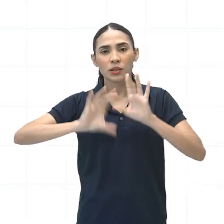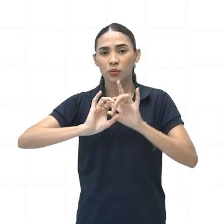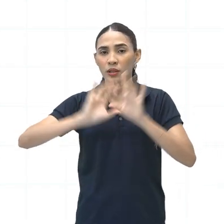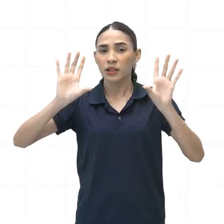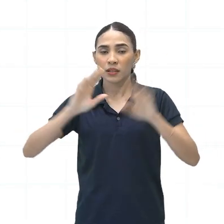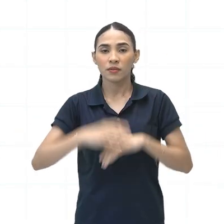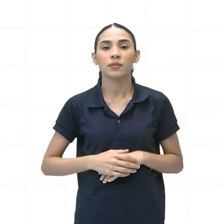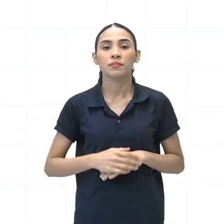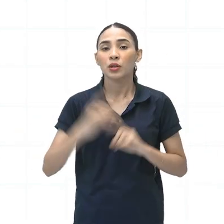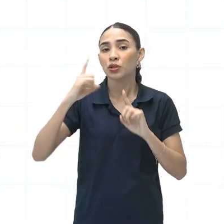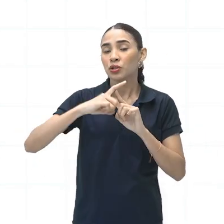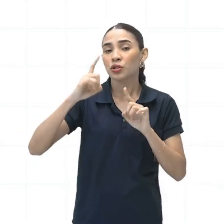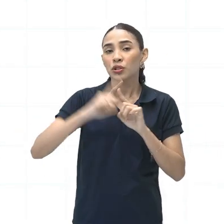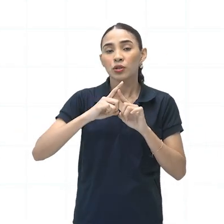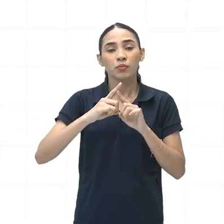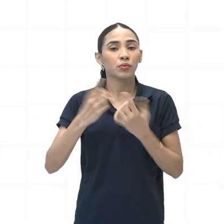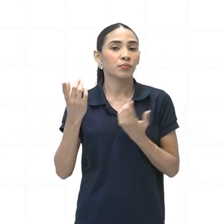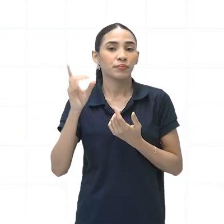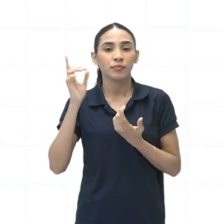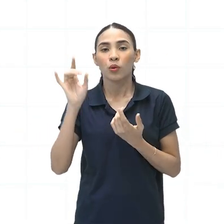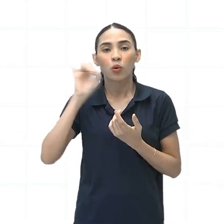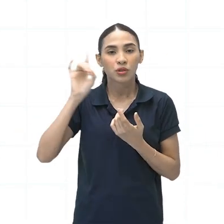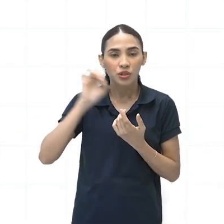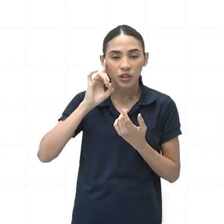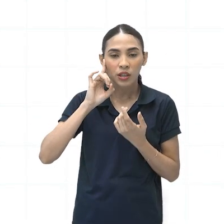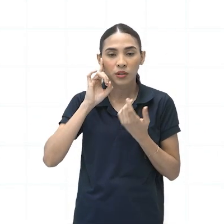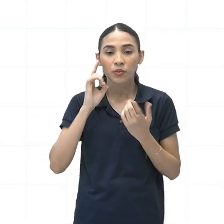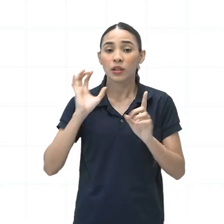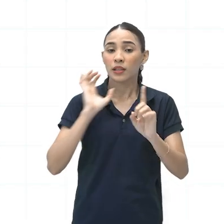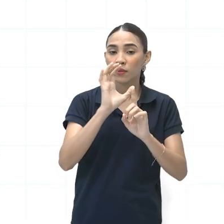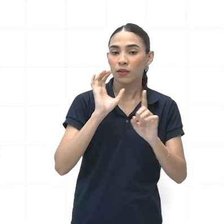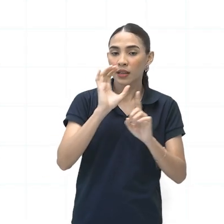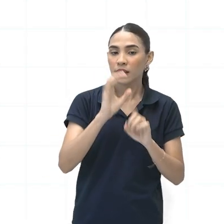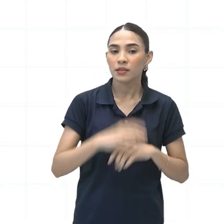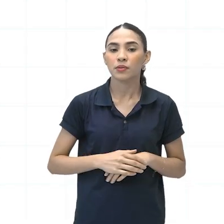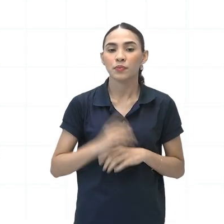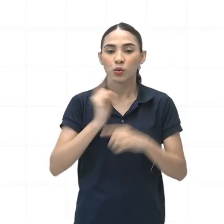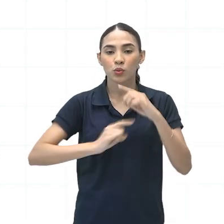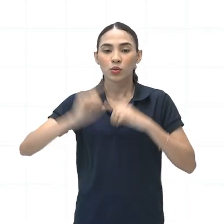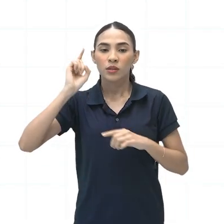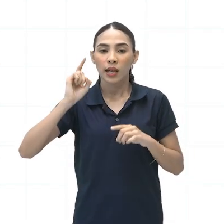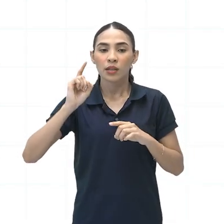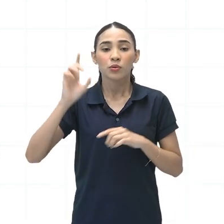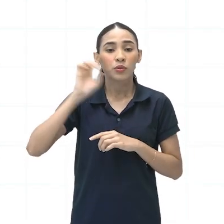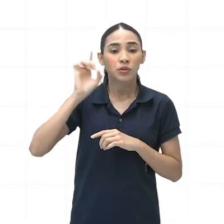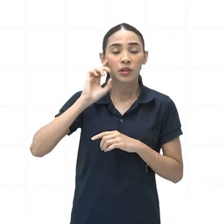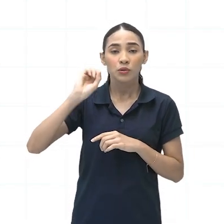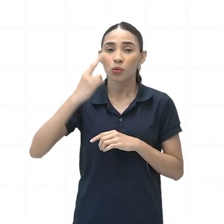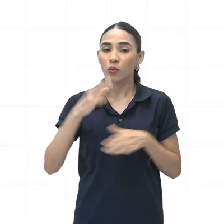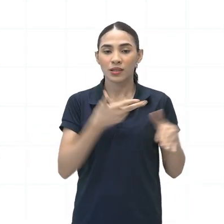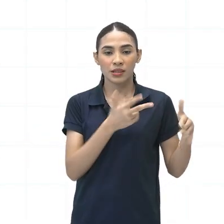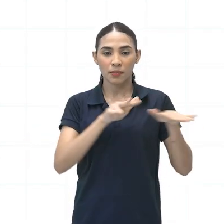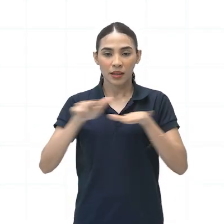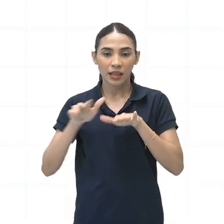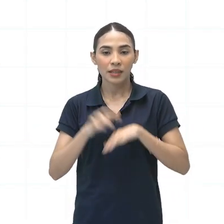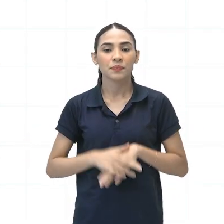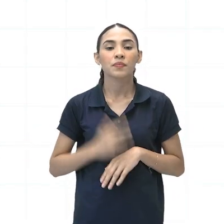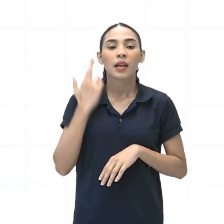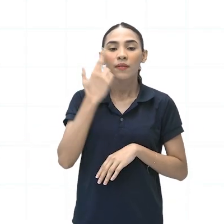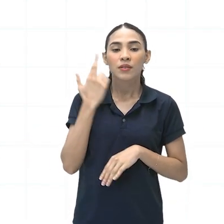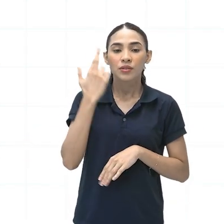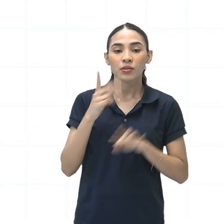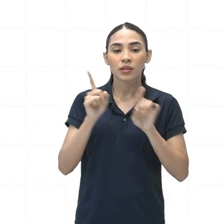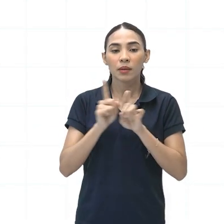estilo coloquial, provocadas pela observação dos sucessos cotidianos ou semanais,